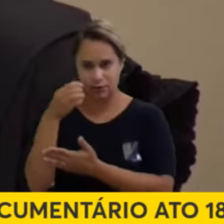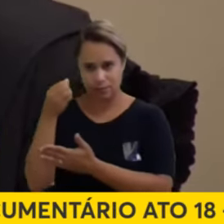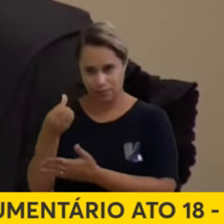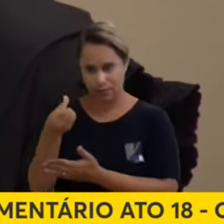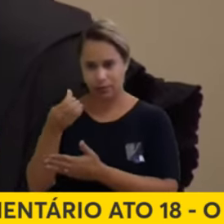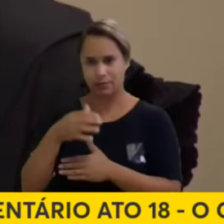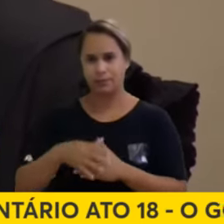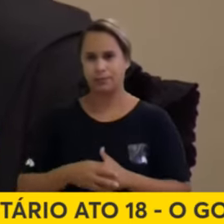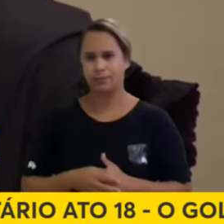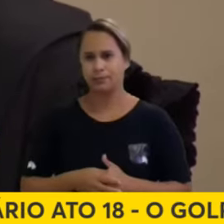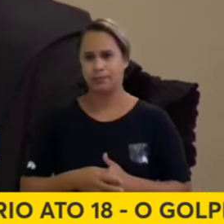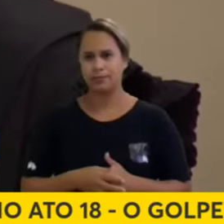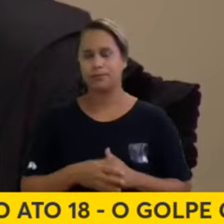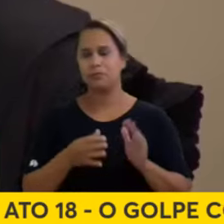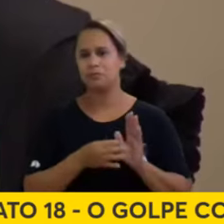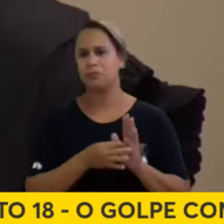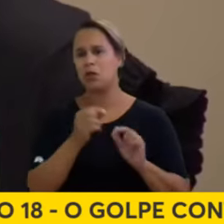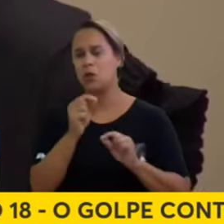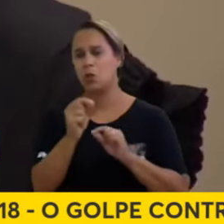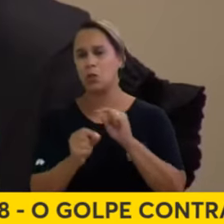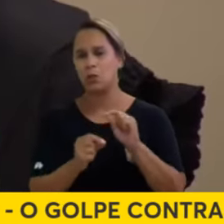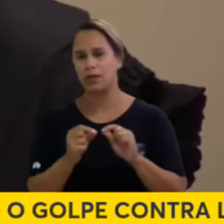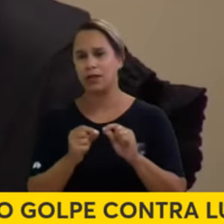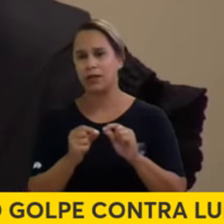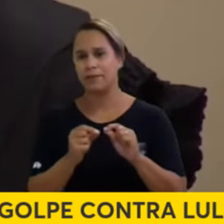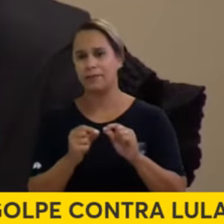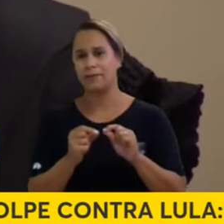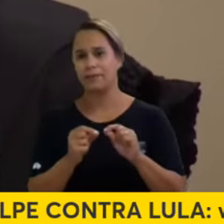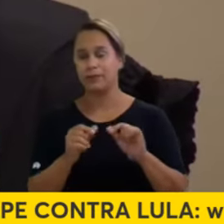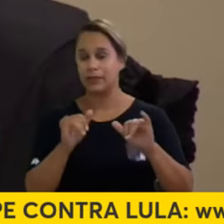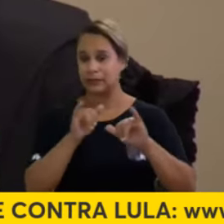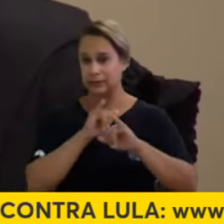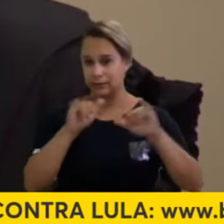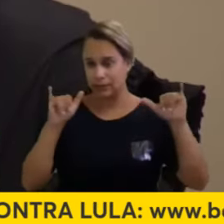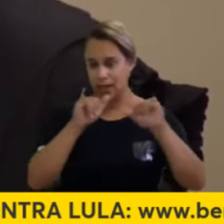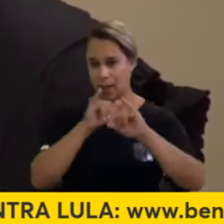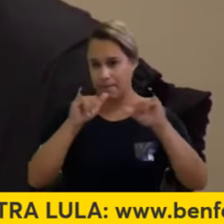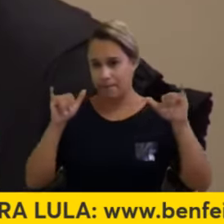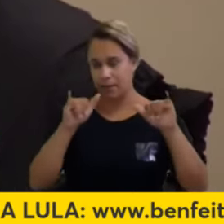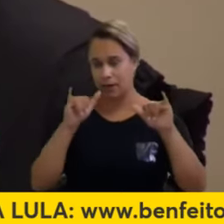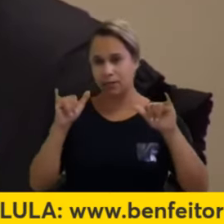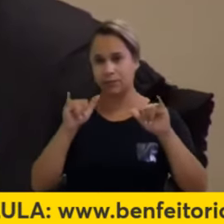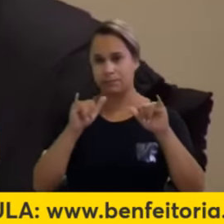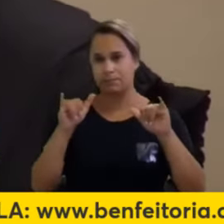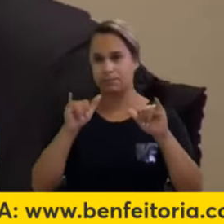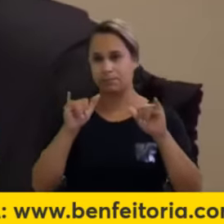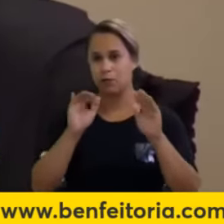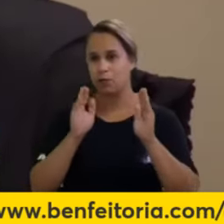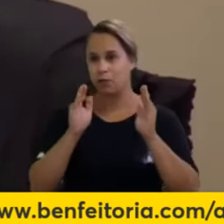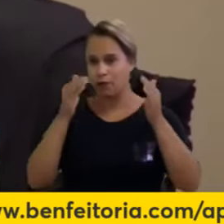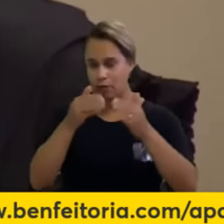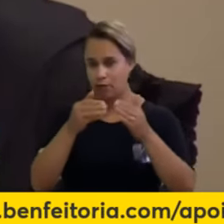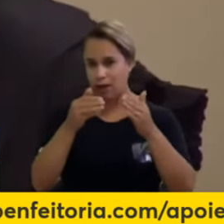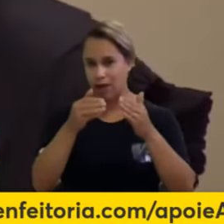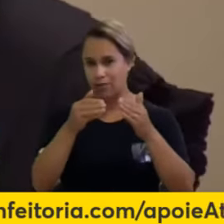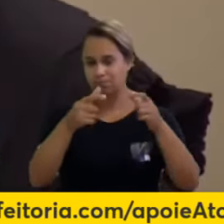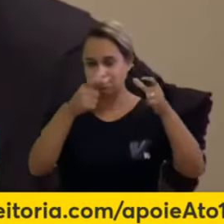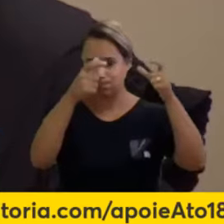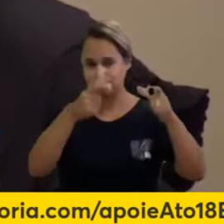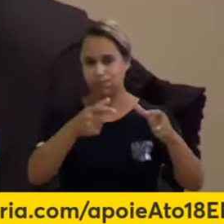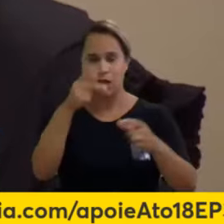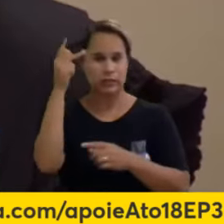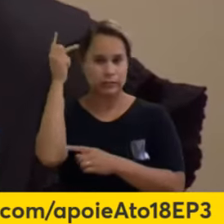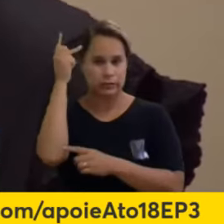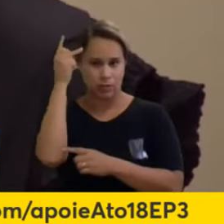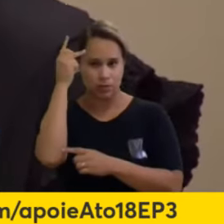a mudança de identidade visual para a campanha e aqui está escrito no documento focar em São Paulo para todas